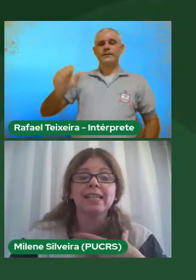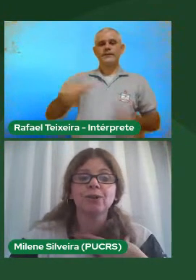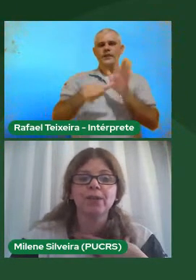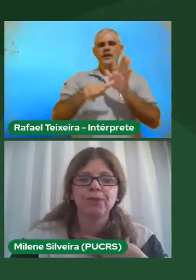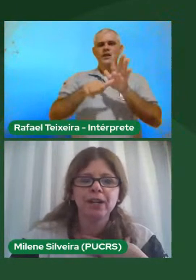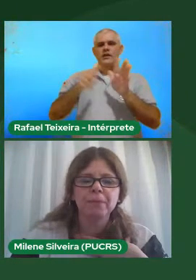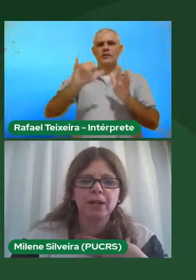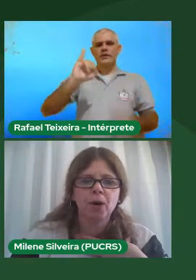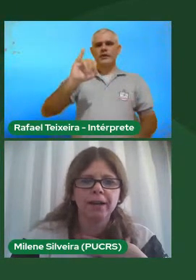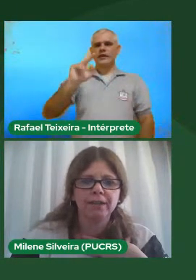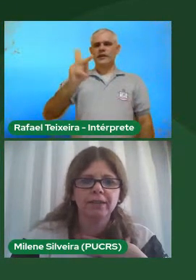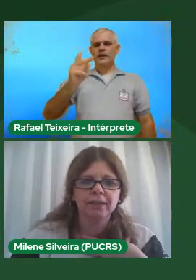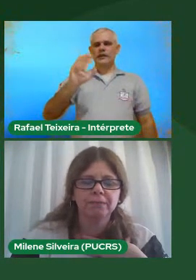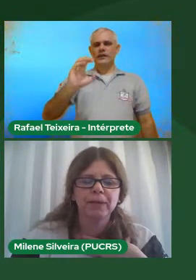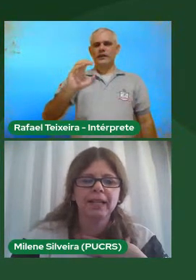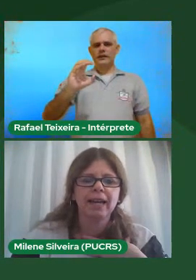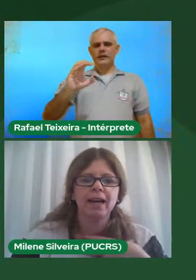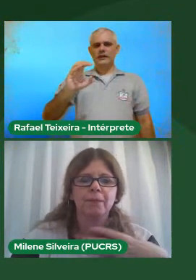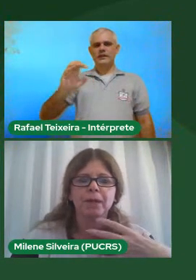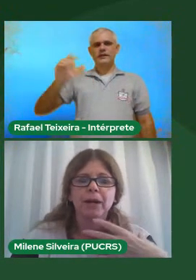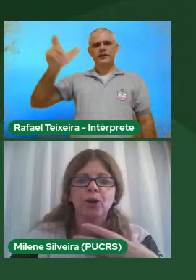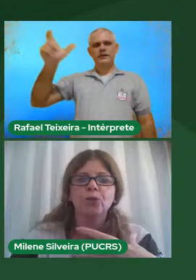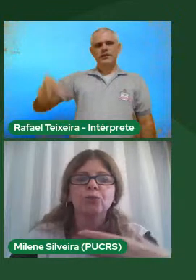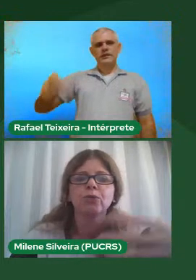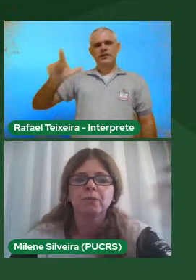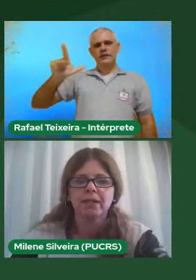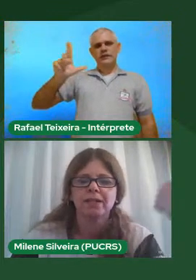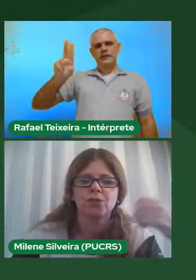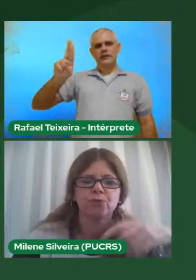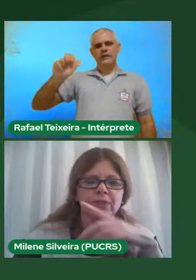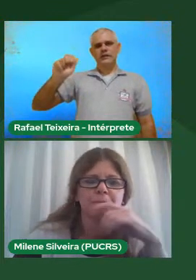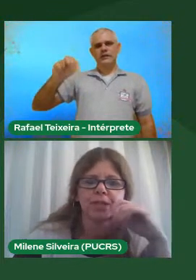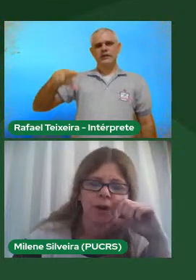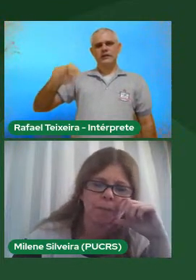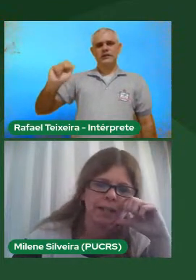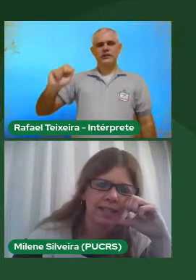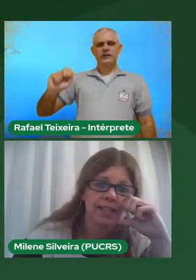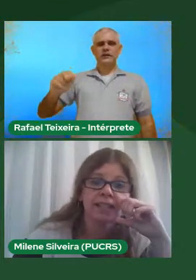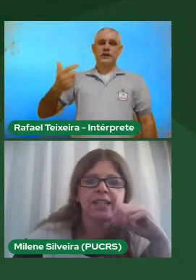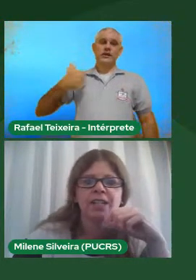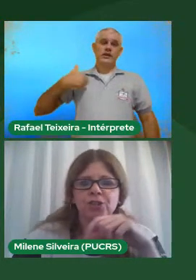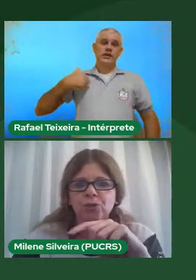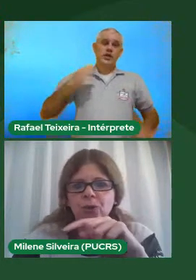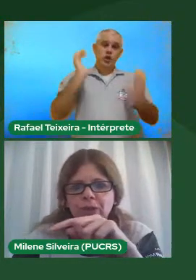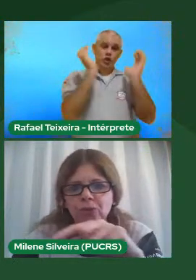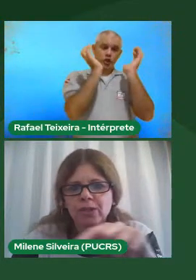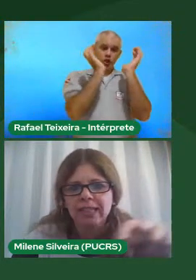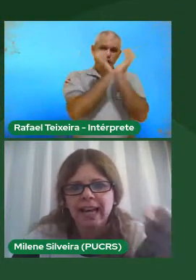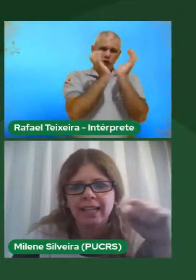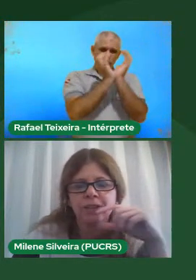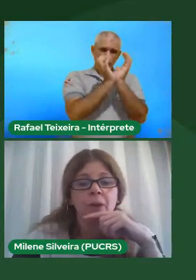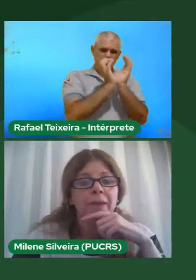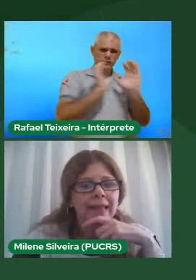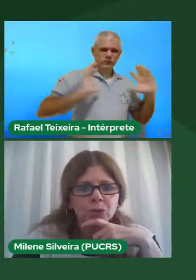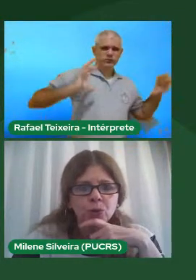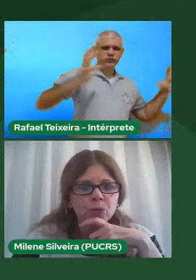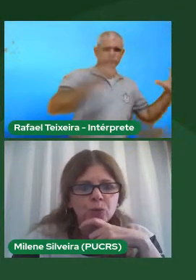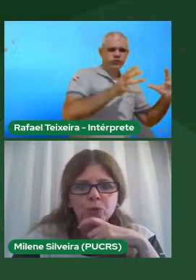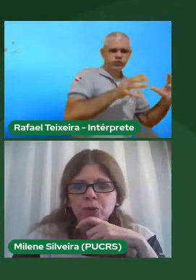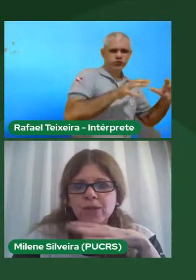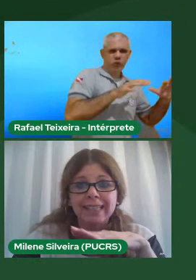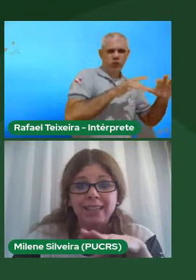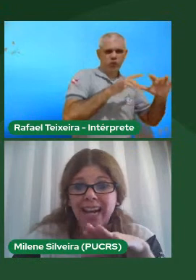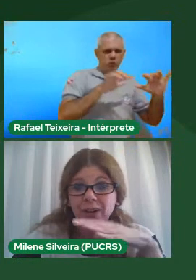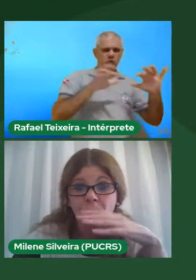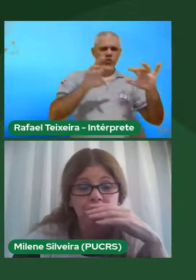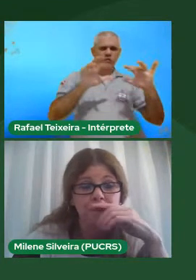o IHC que eu levei a minha maior turma juntos, depois vão aparecer de novo, estão todos lá em troca, está todo mundo